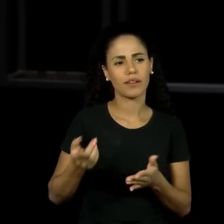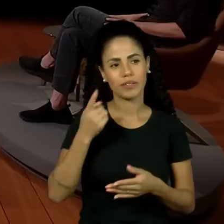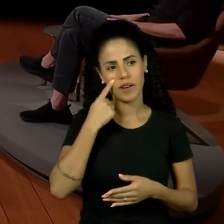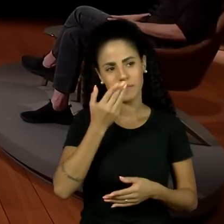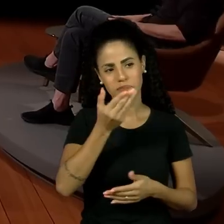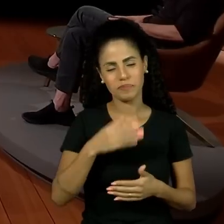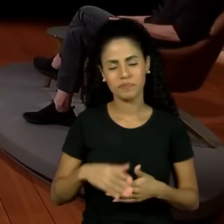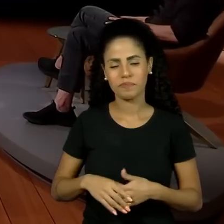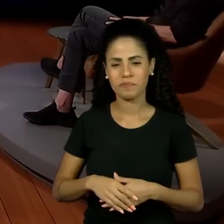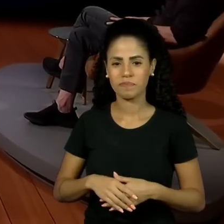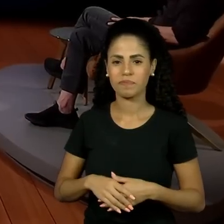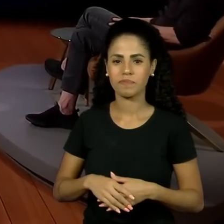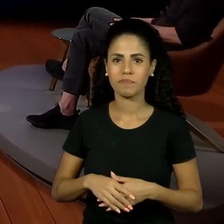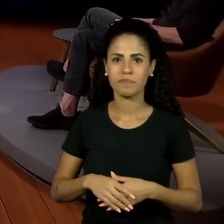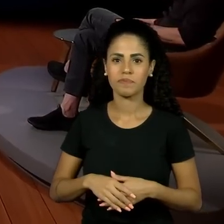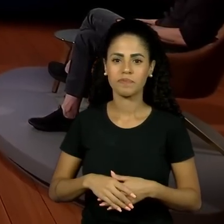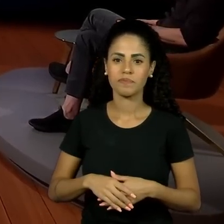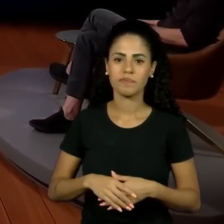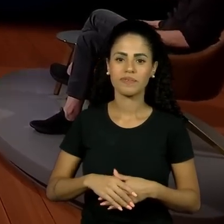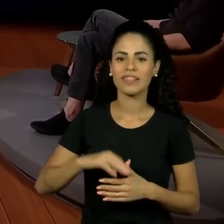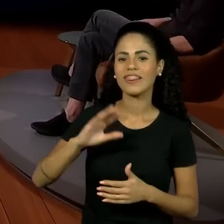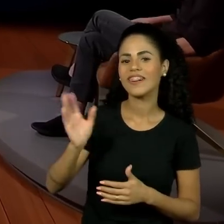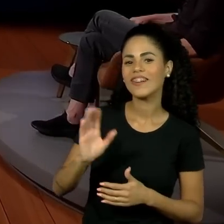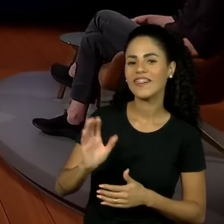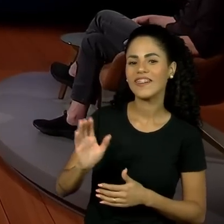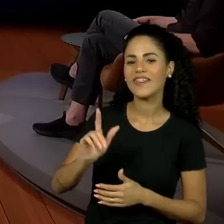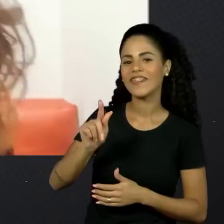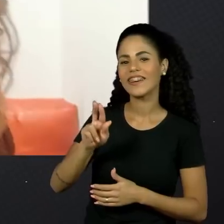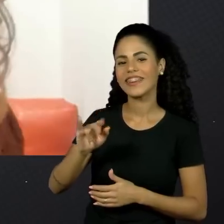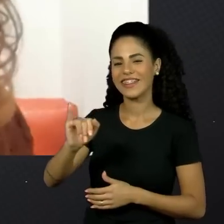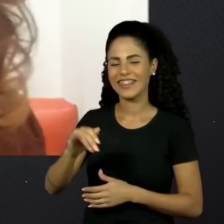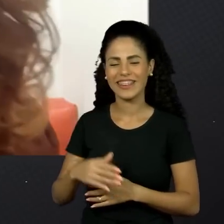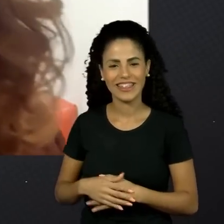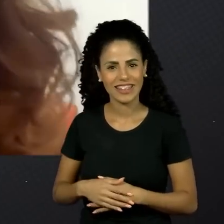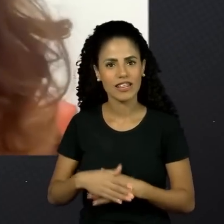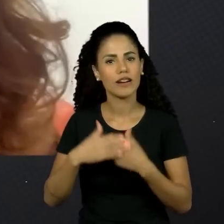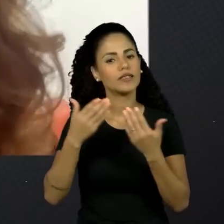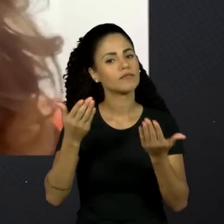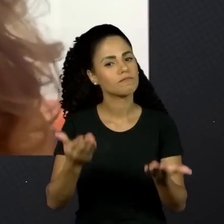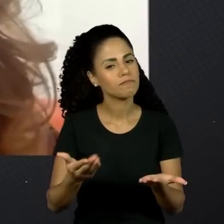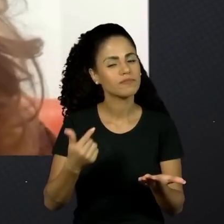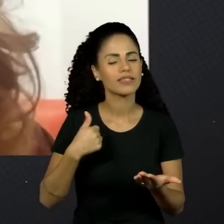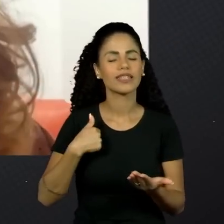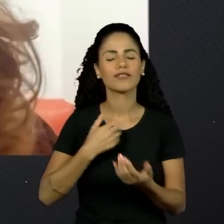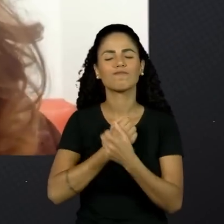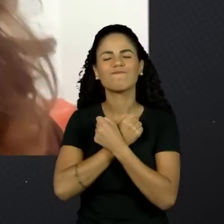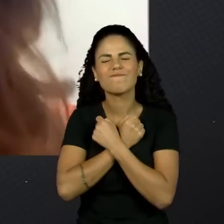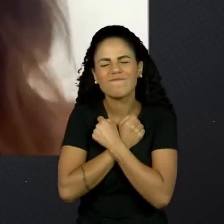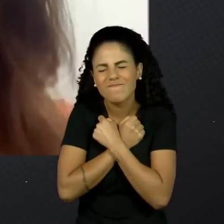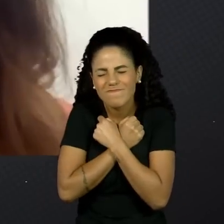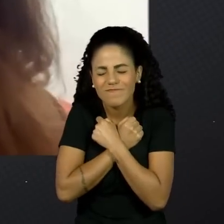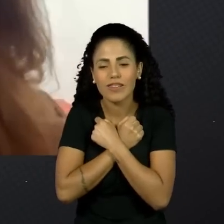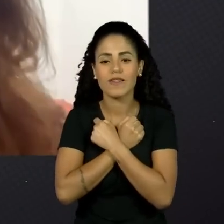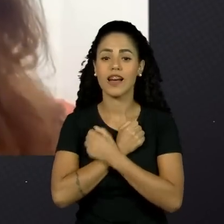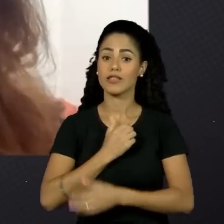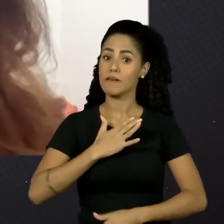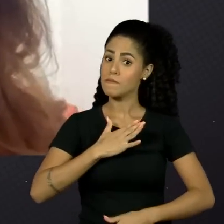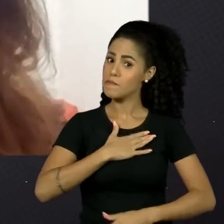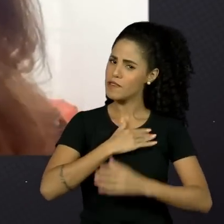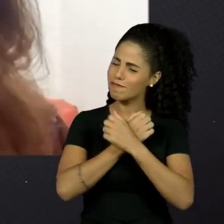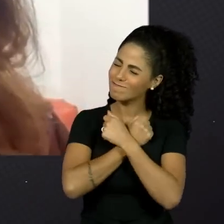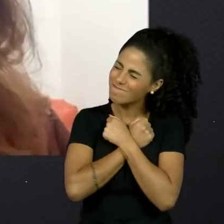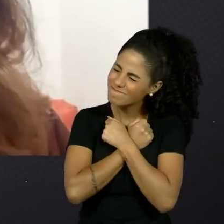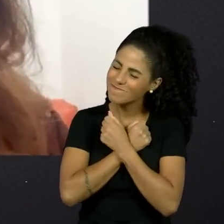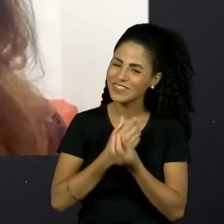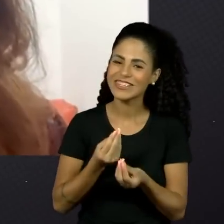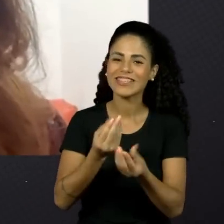só. Oi, Guilherme. Então, eu queria que você recebesse um abraço enorme meu, um